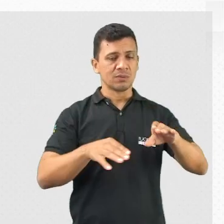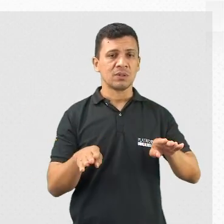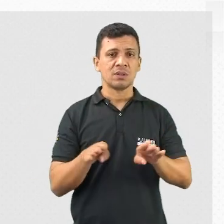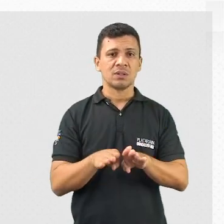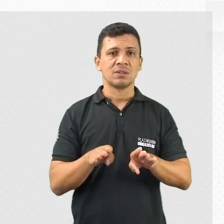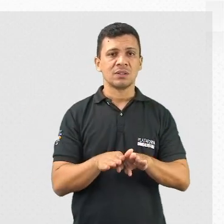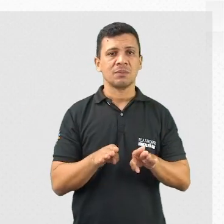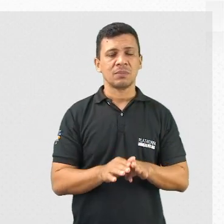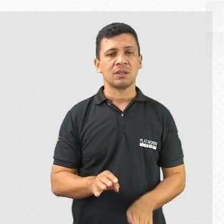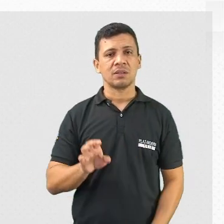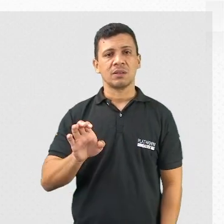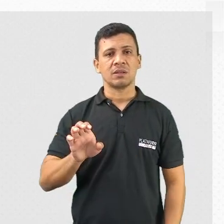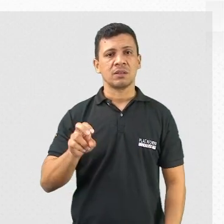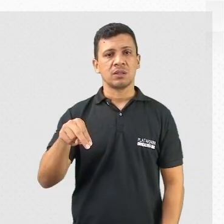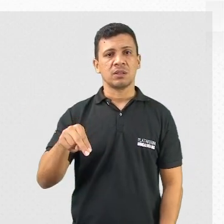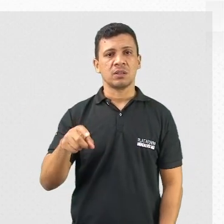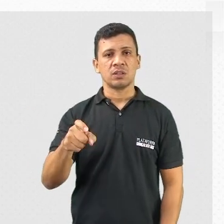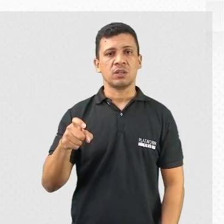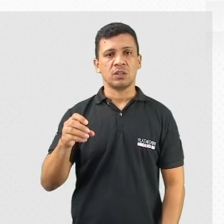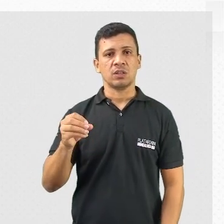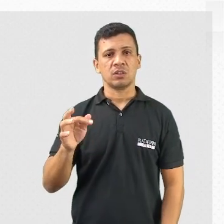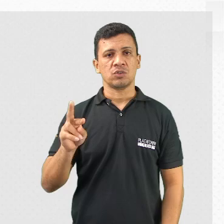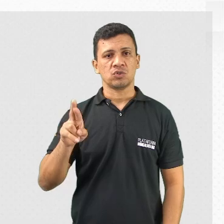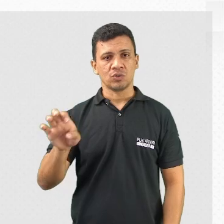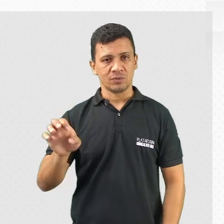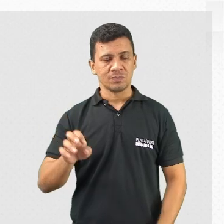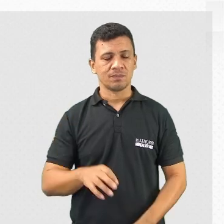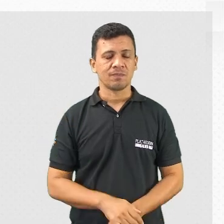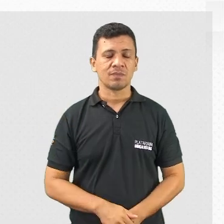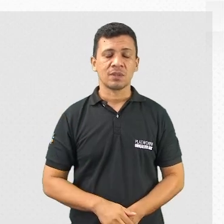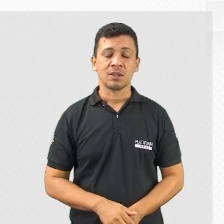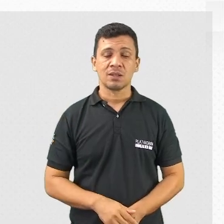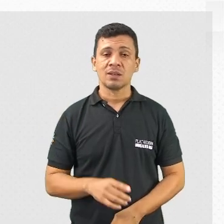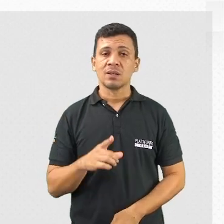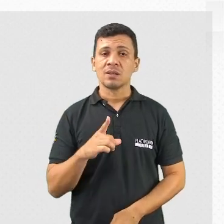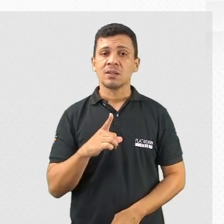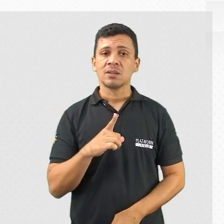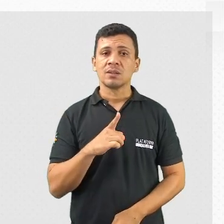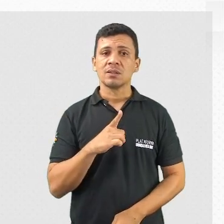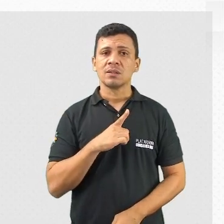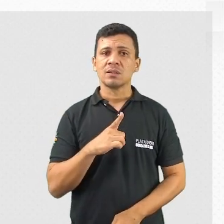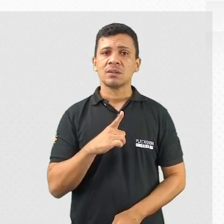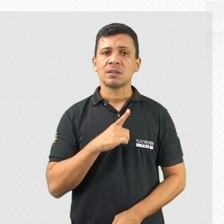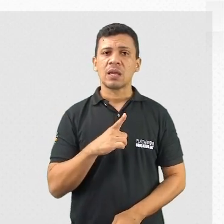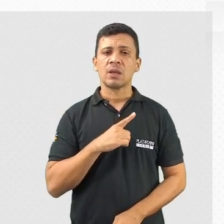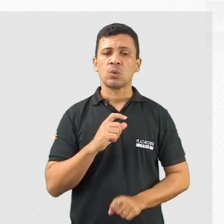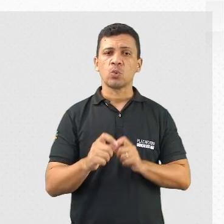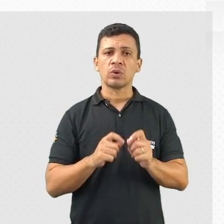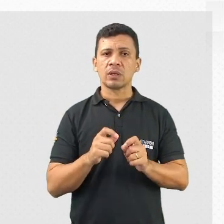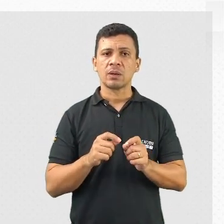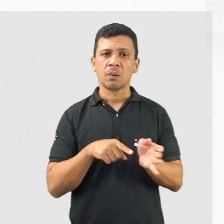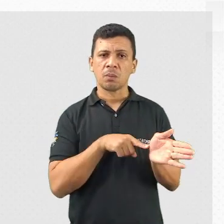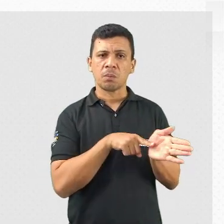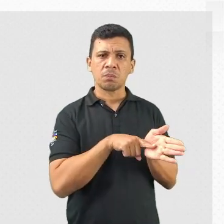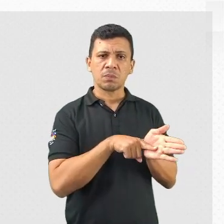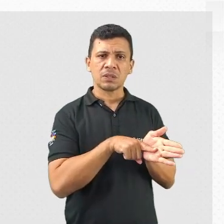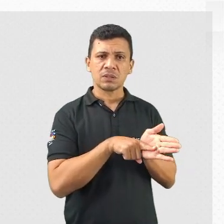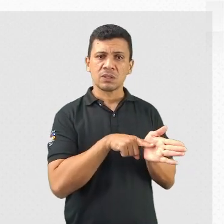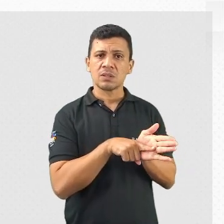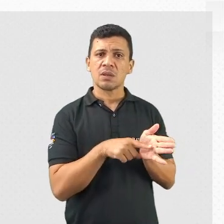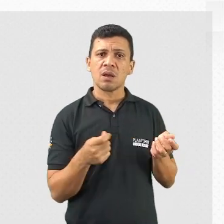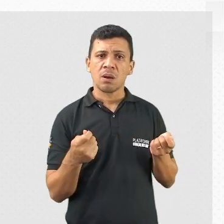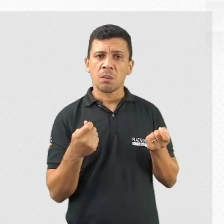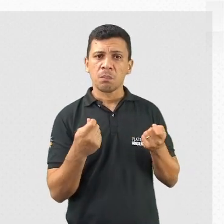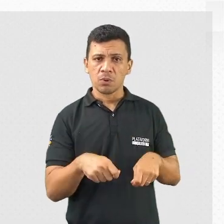também é um outro elemento que a gente vai encontrar no manto. Inclusive um diagnóstico prévio, uma